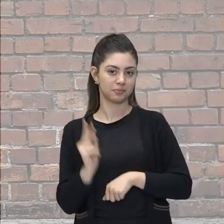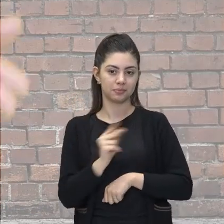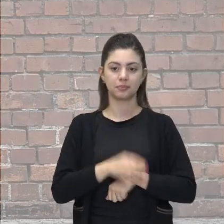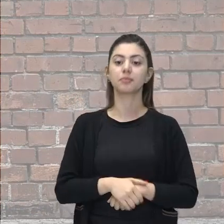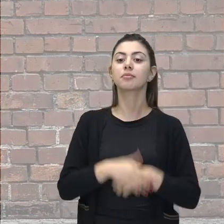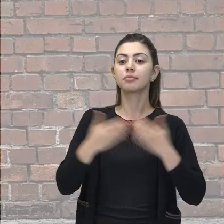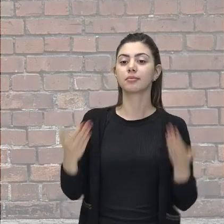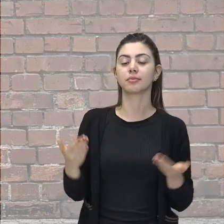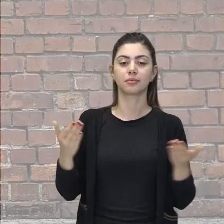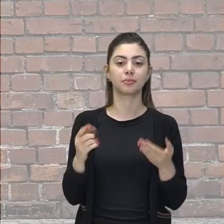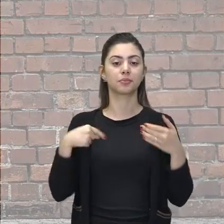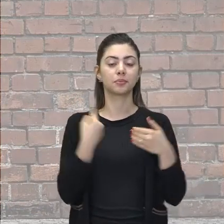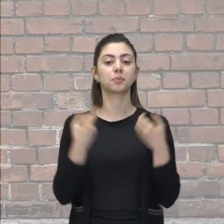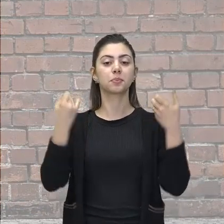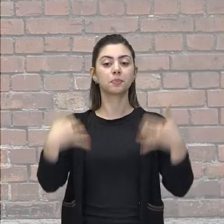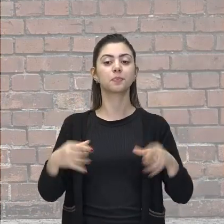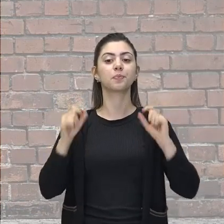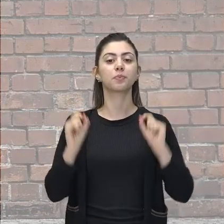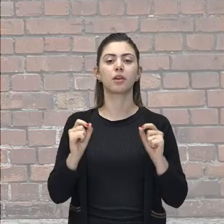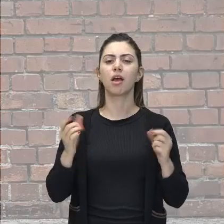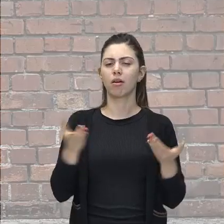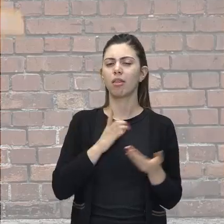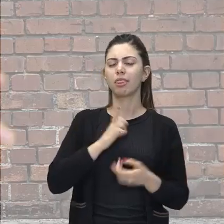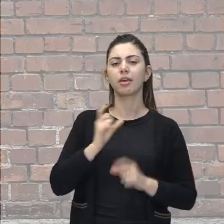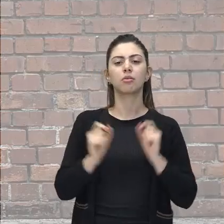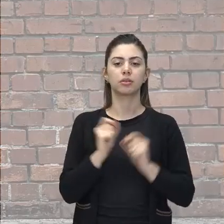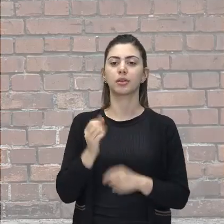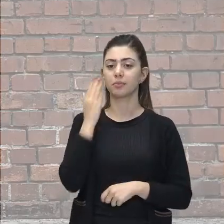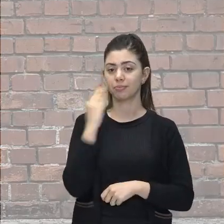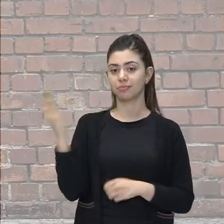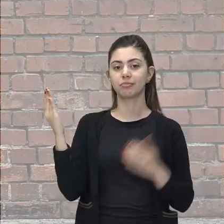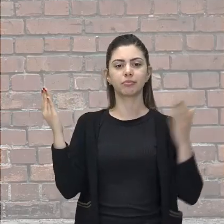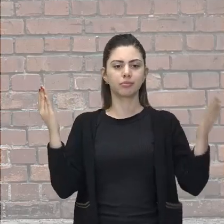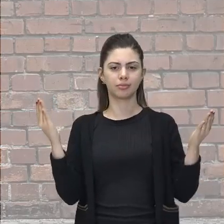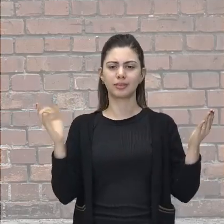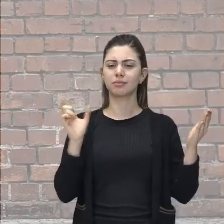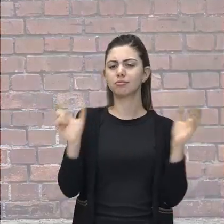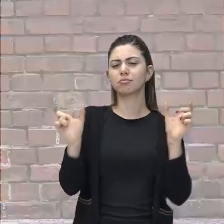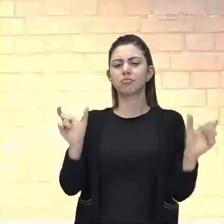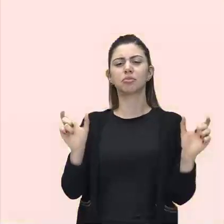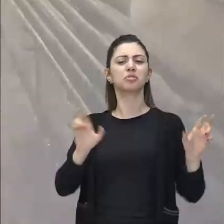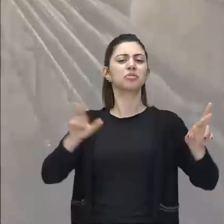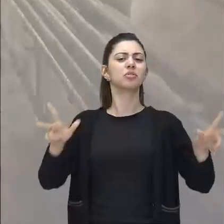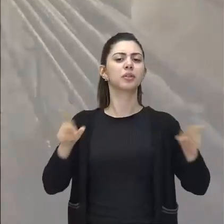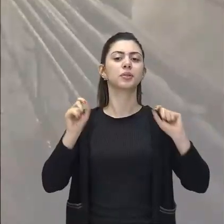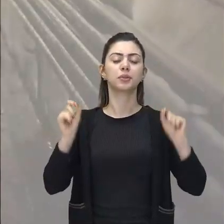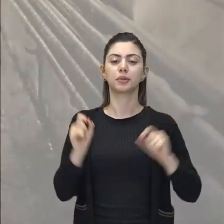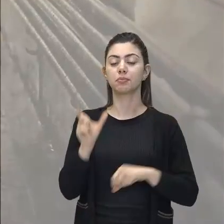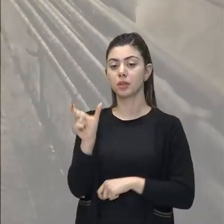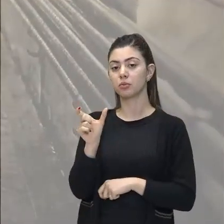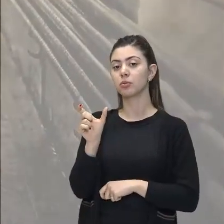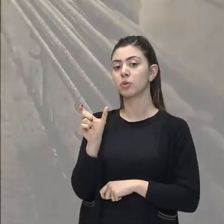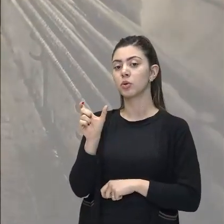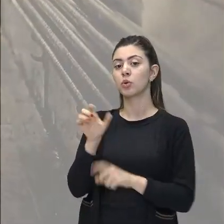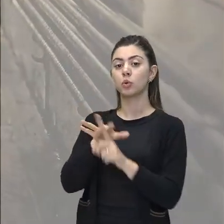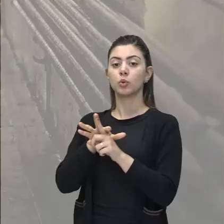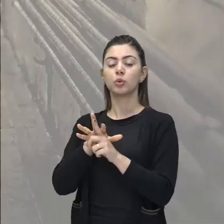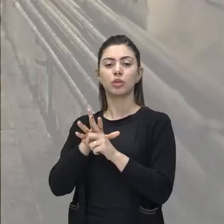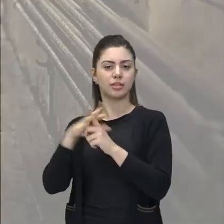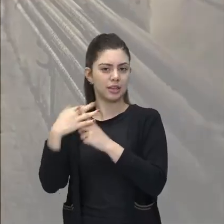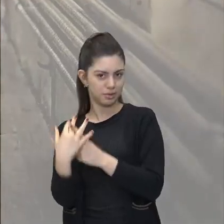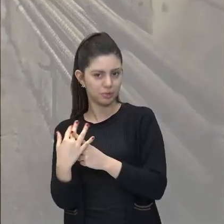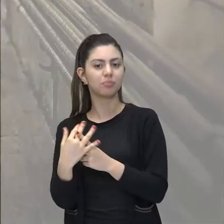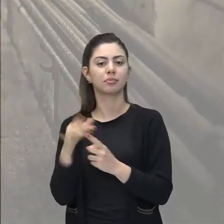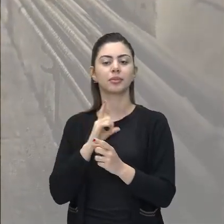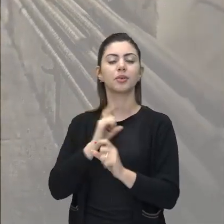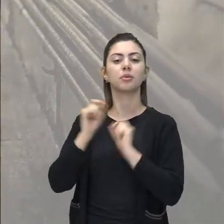e vou trabalhar com vocês, então, sobre a diferença entre o socialismo e o comunismo. O socialismo, ele nasce, então, numa corrente